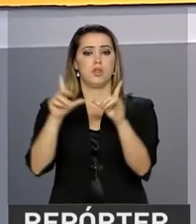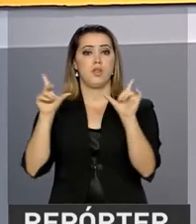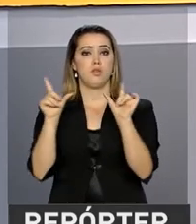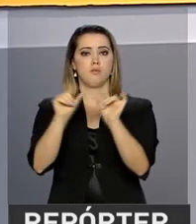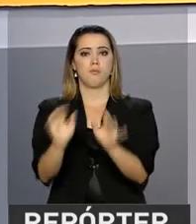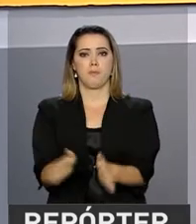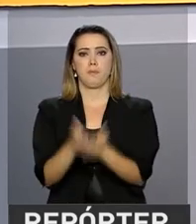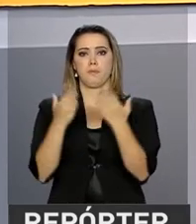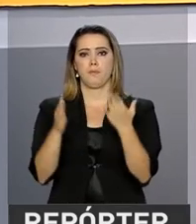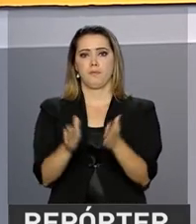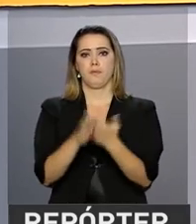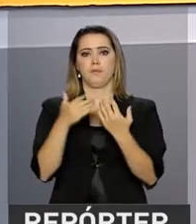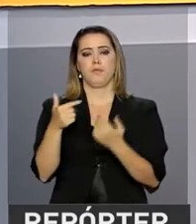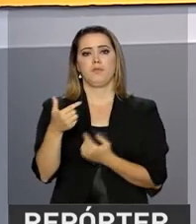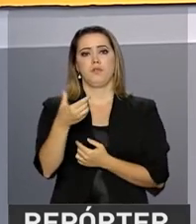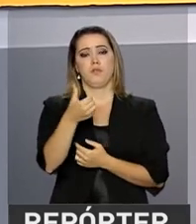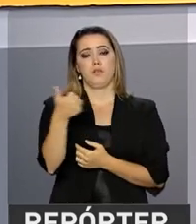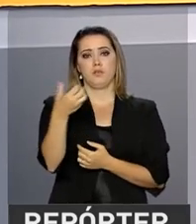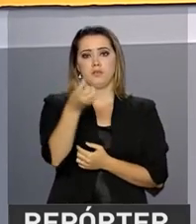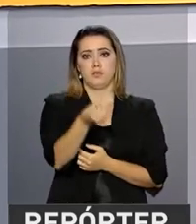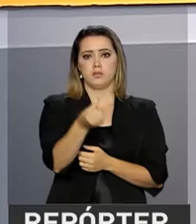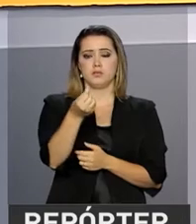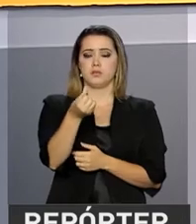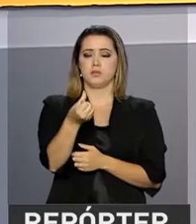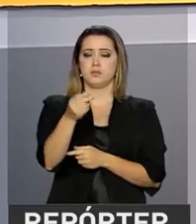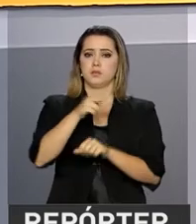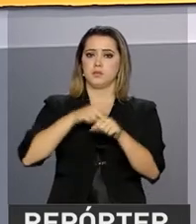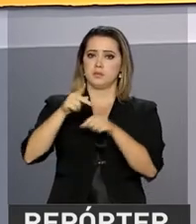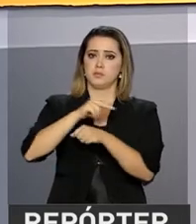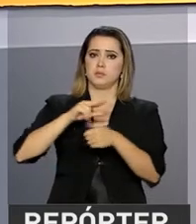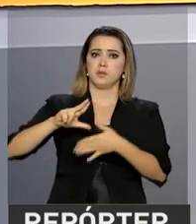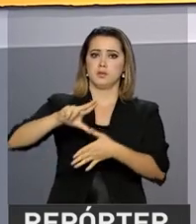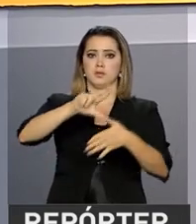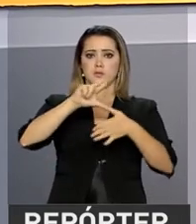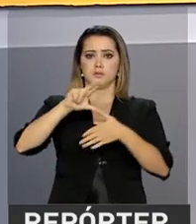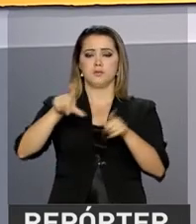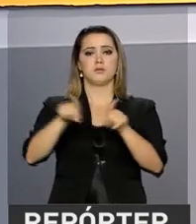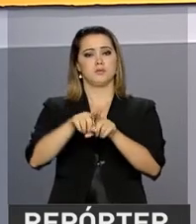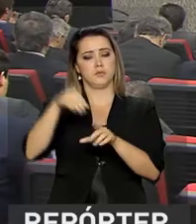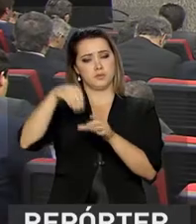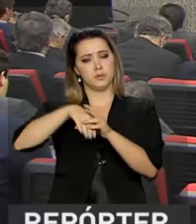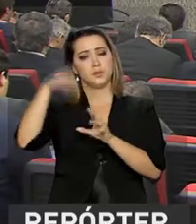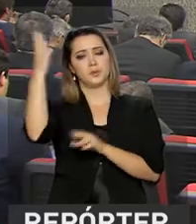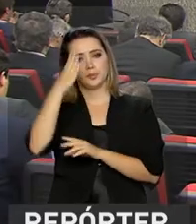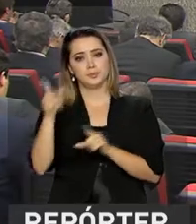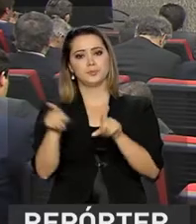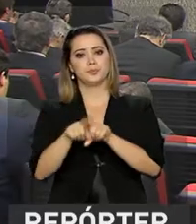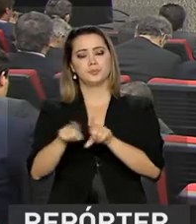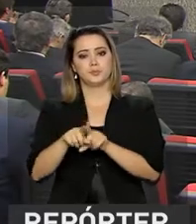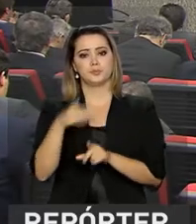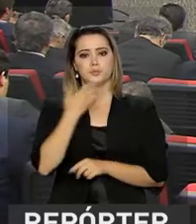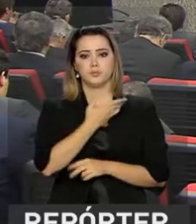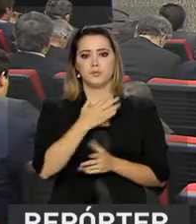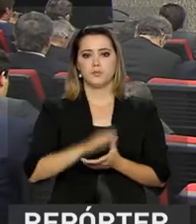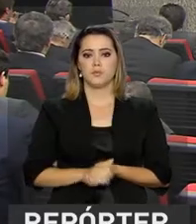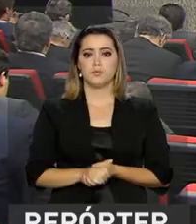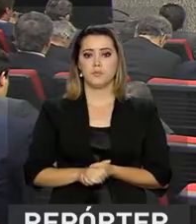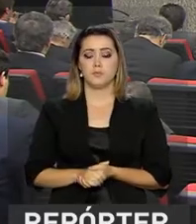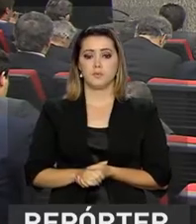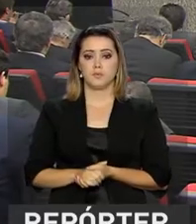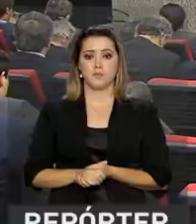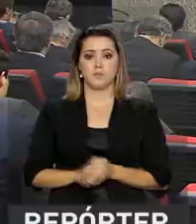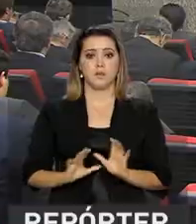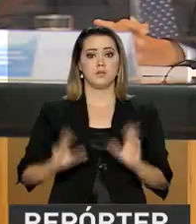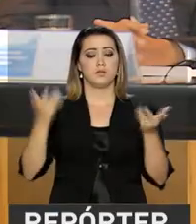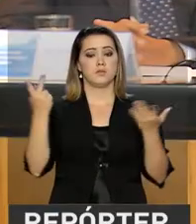em 16 países da américa latina inclusive no brasil o seminário internacional realizado